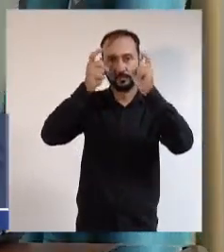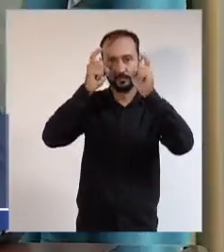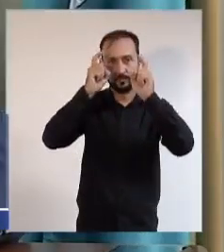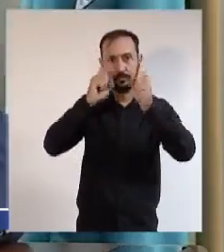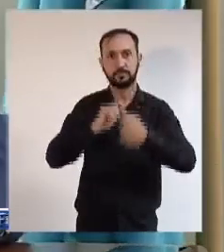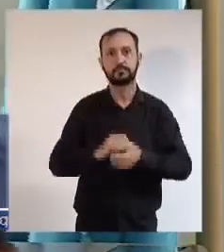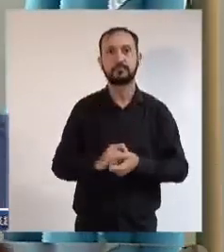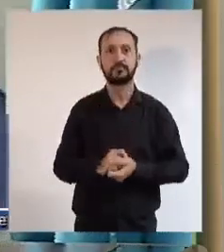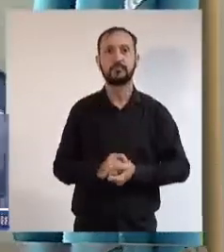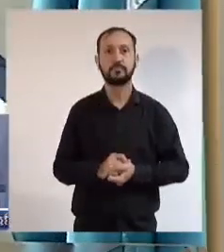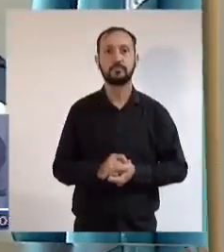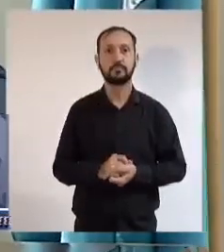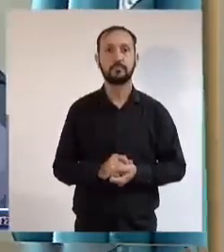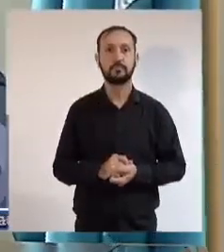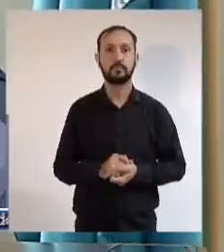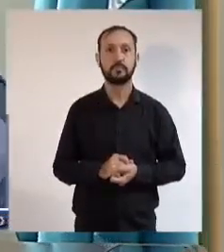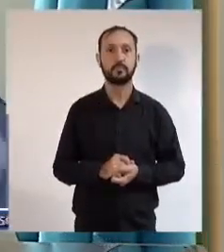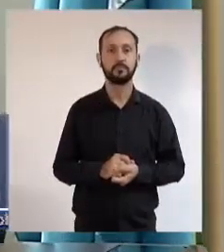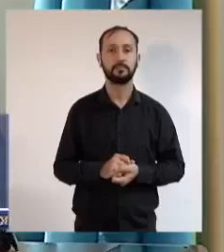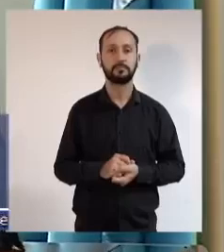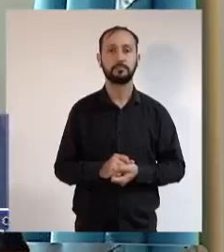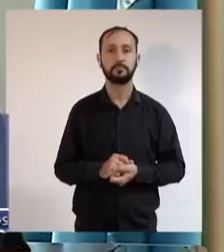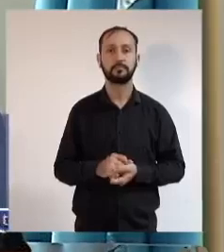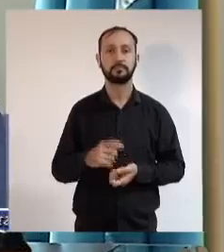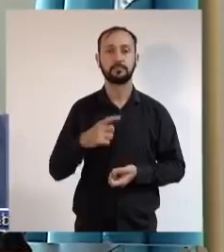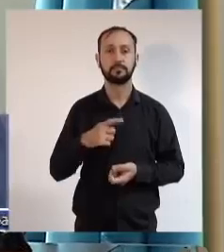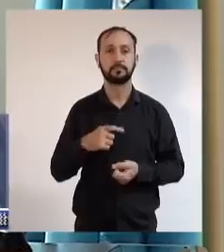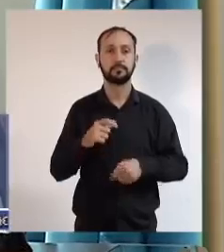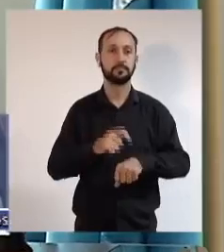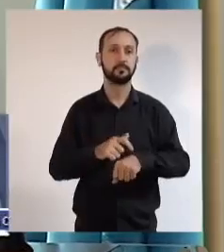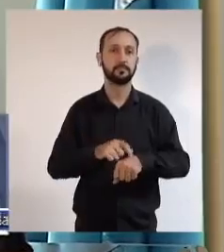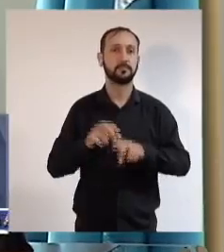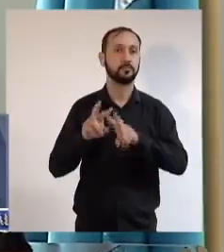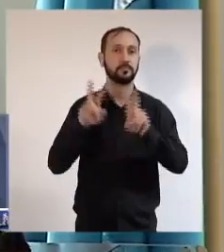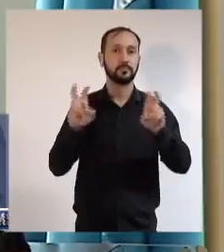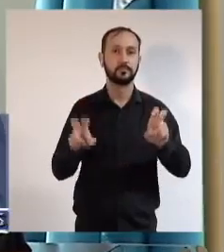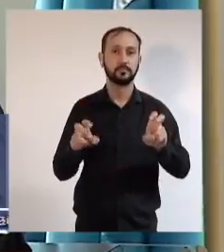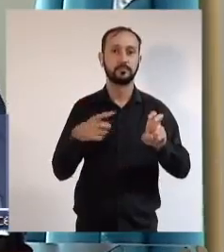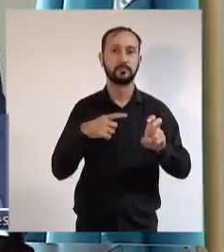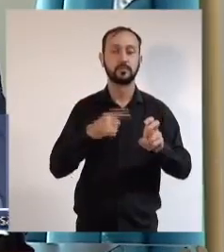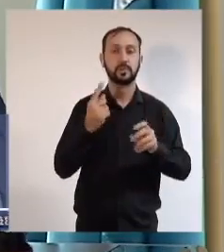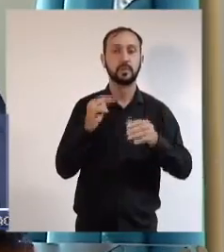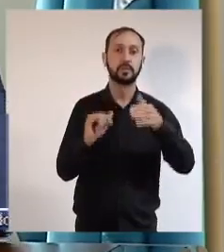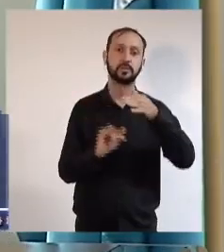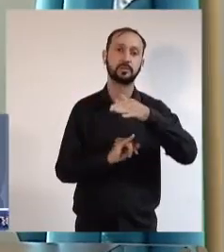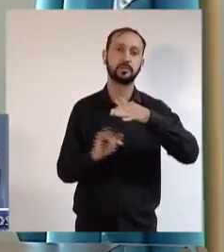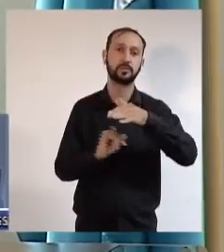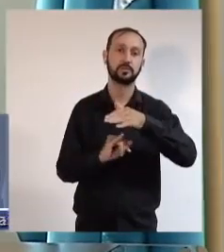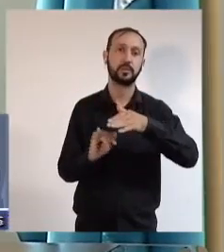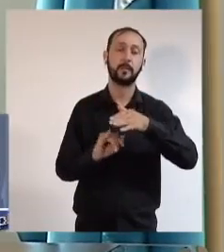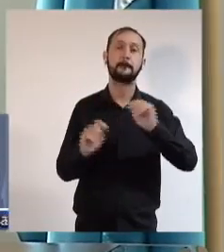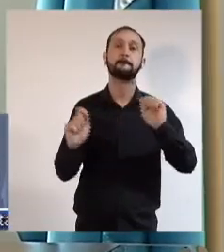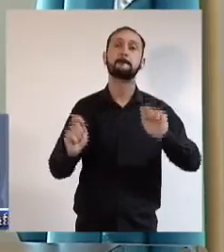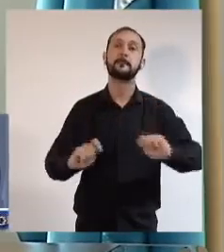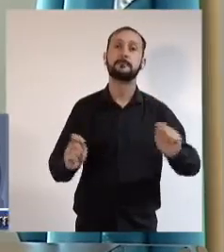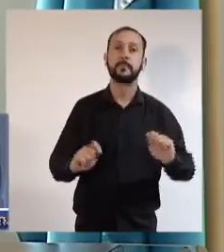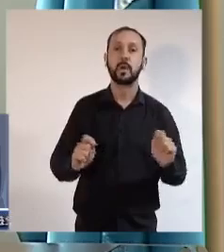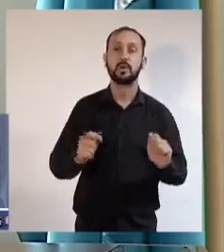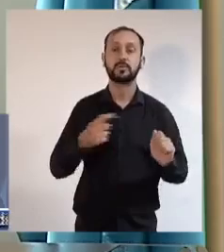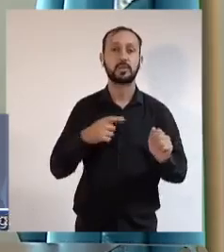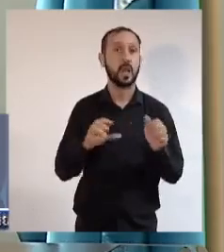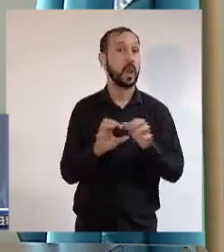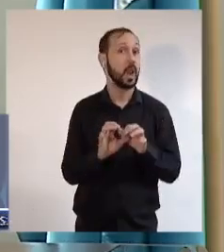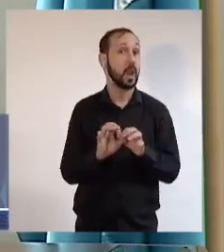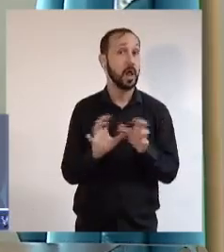vamos ter um tema ou dois temas que uma instituição pode de